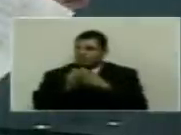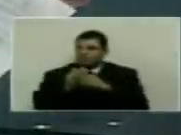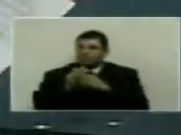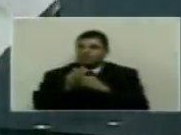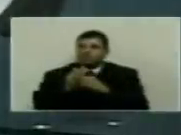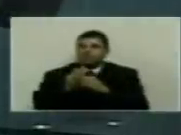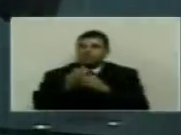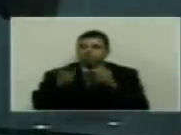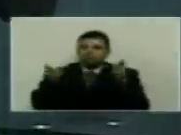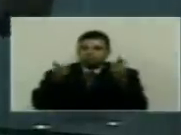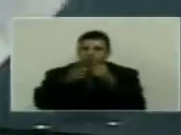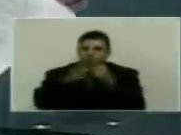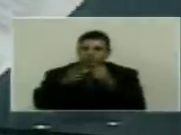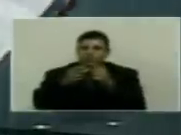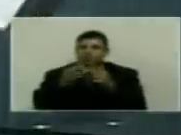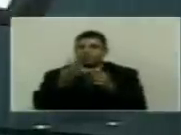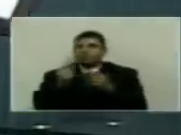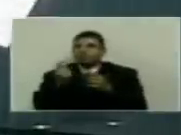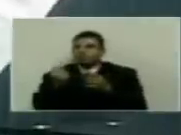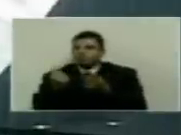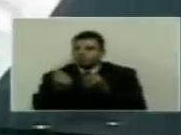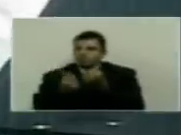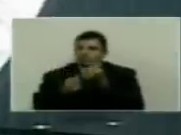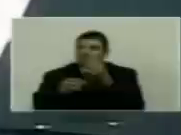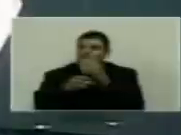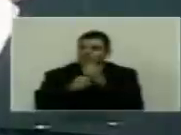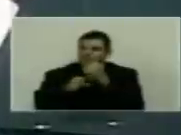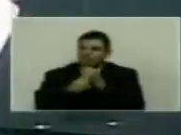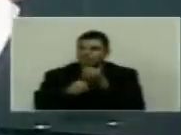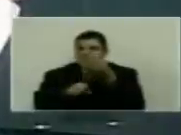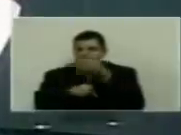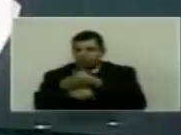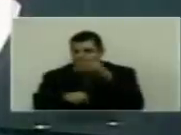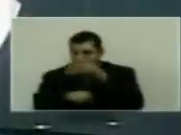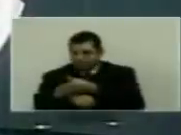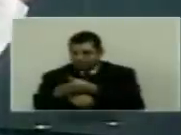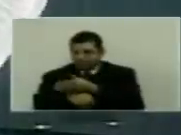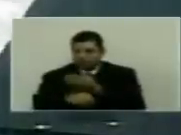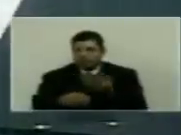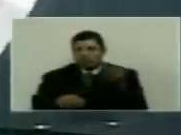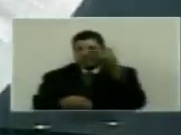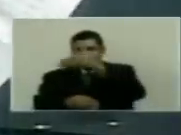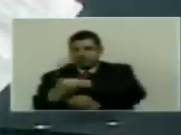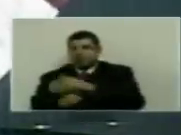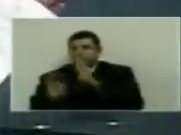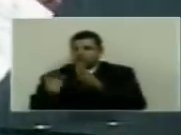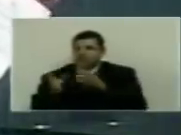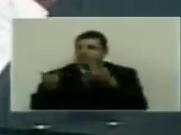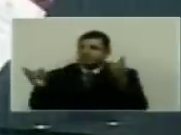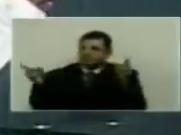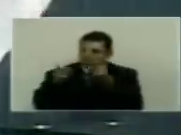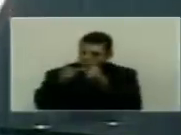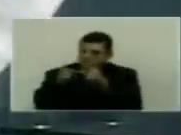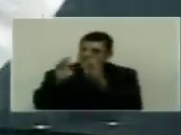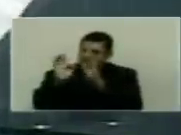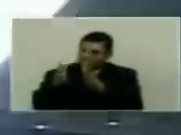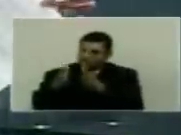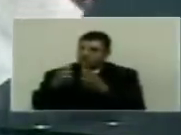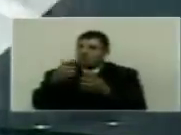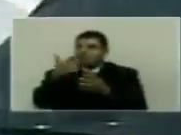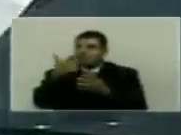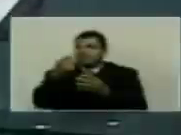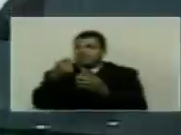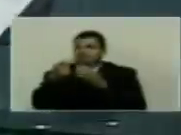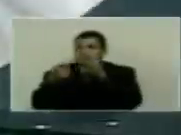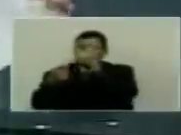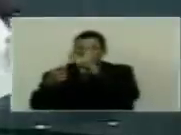os custos com custeio e investimento. Vocês já reduziram